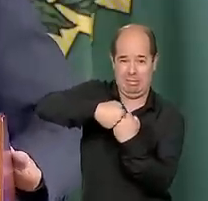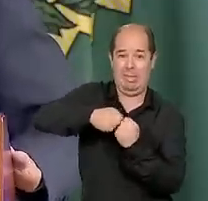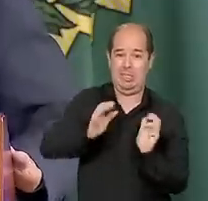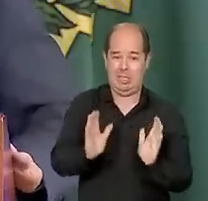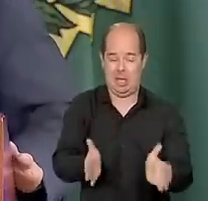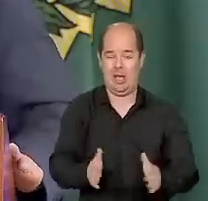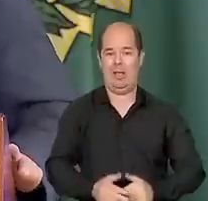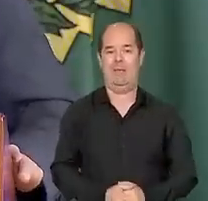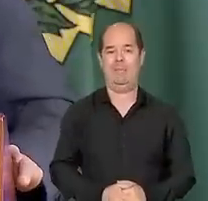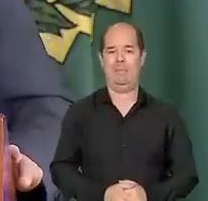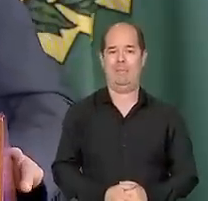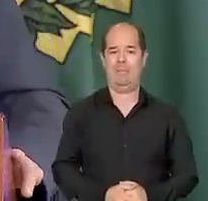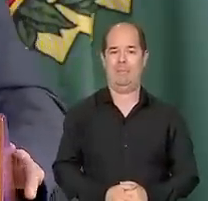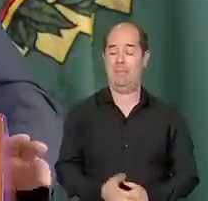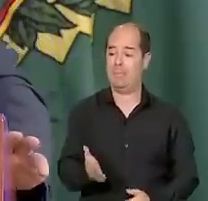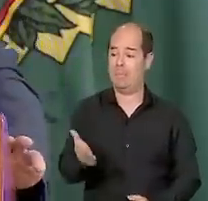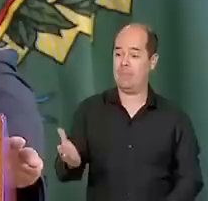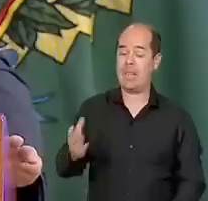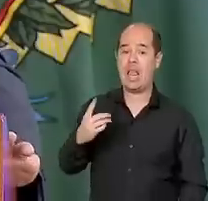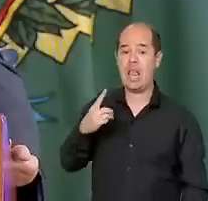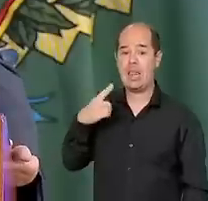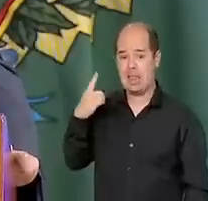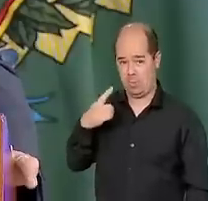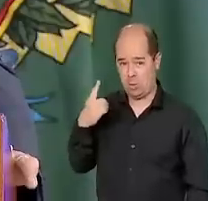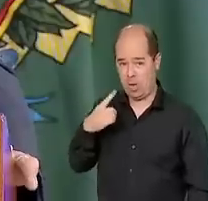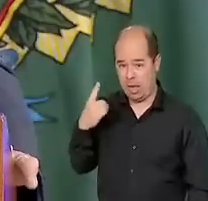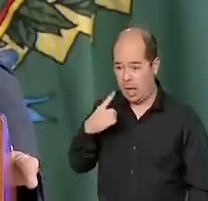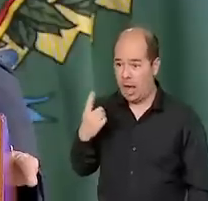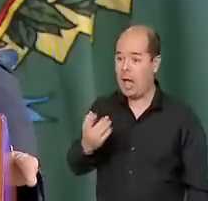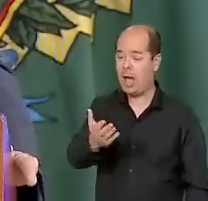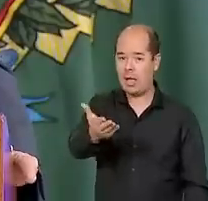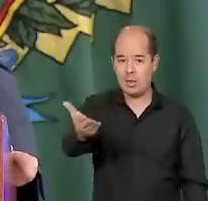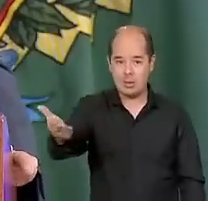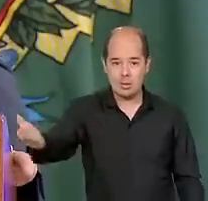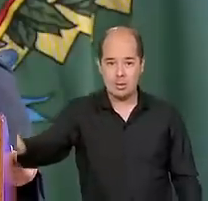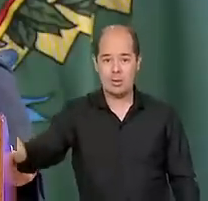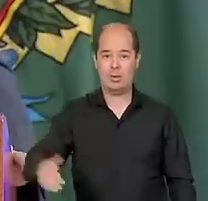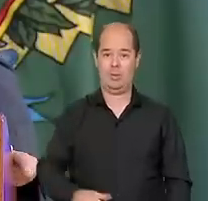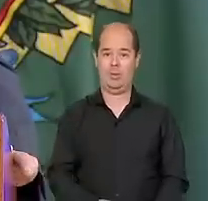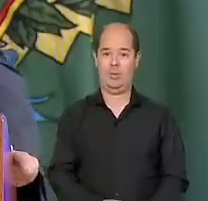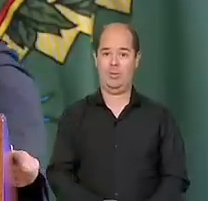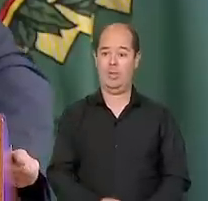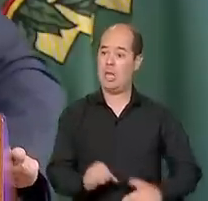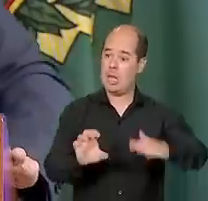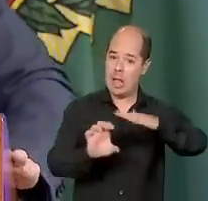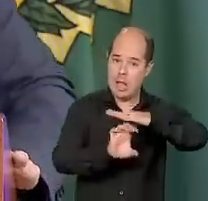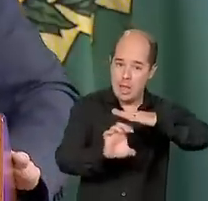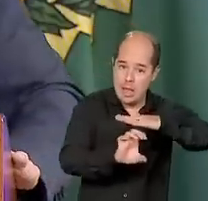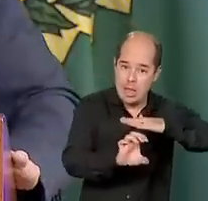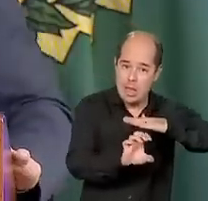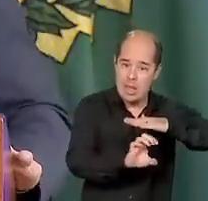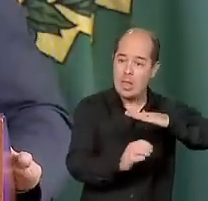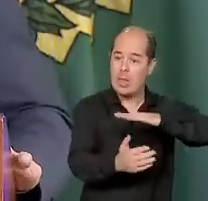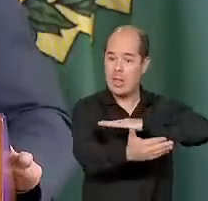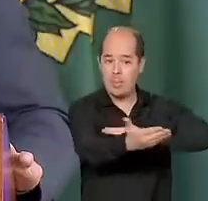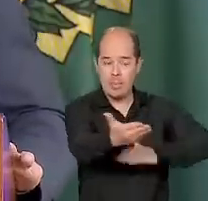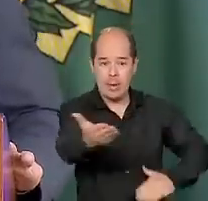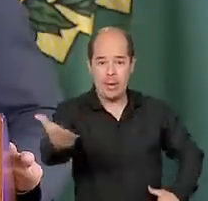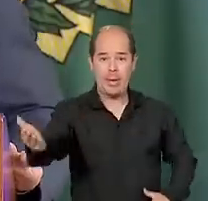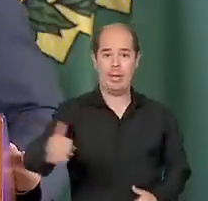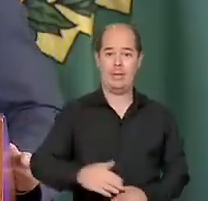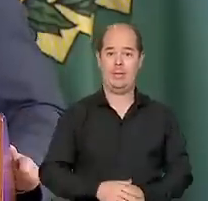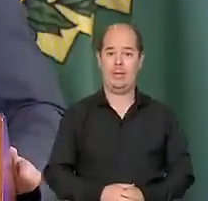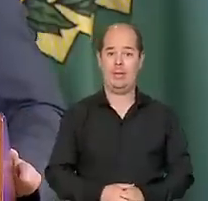deputadas, dos nossos empresários e empresárias, dos nossos militantes da